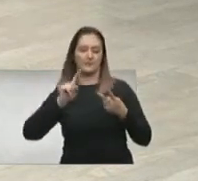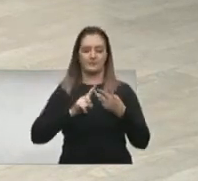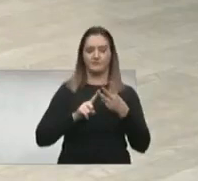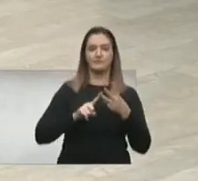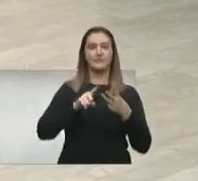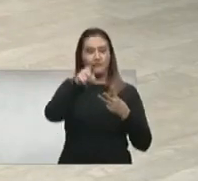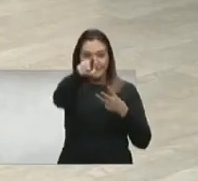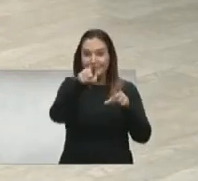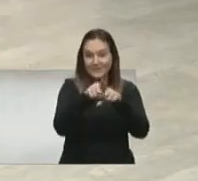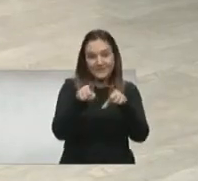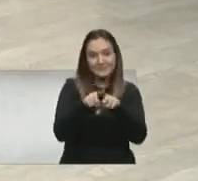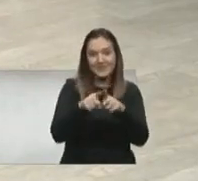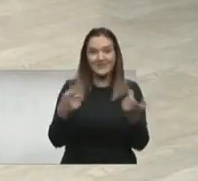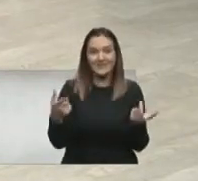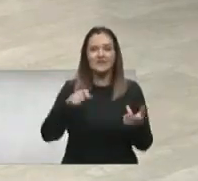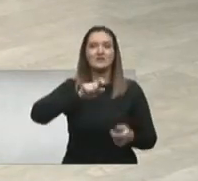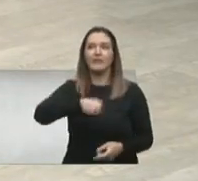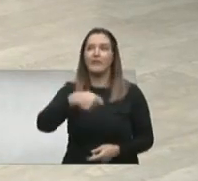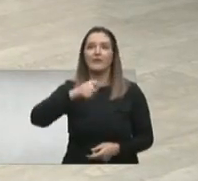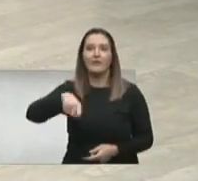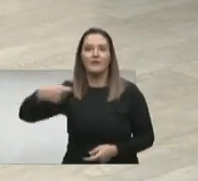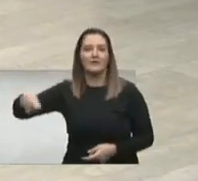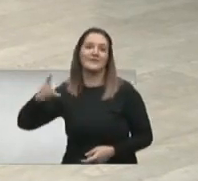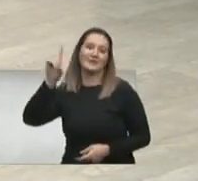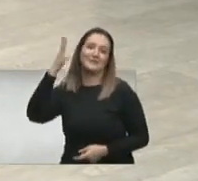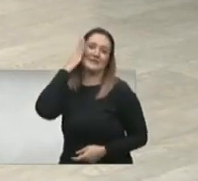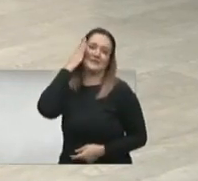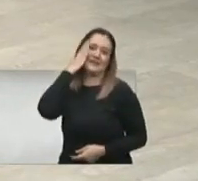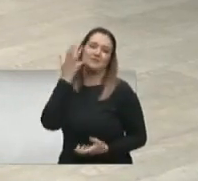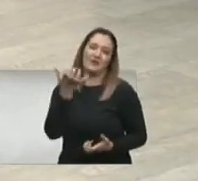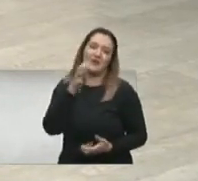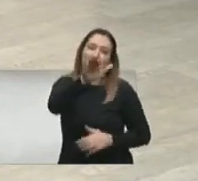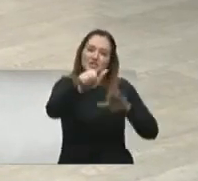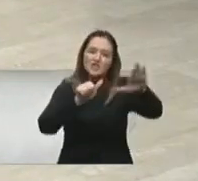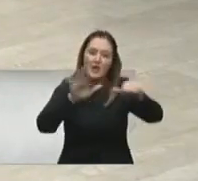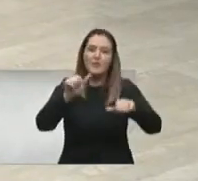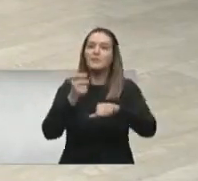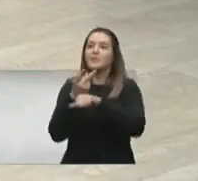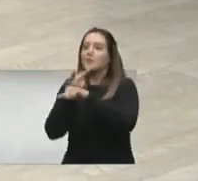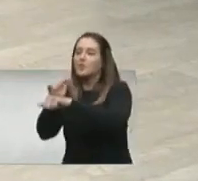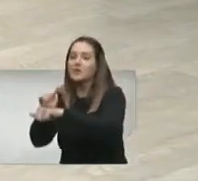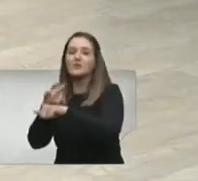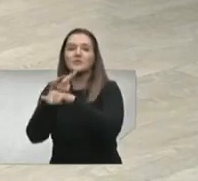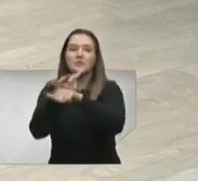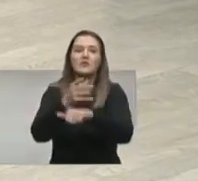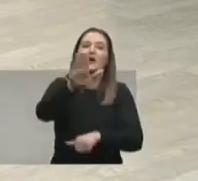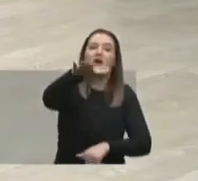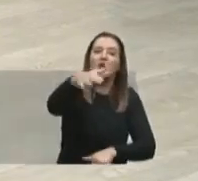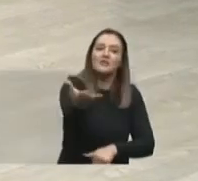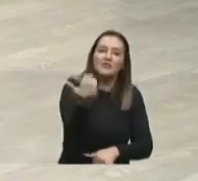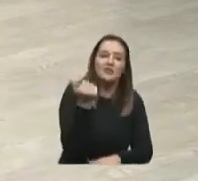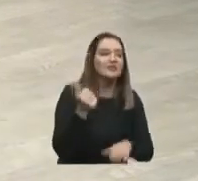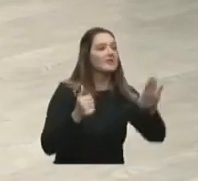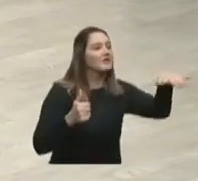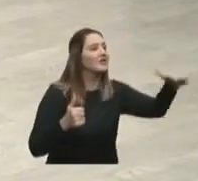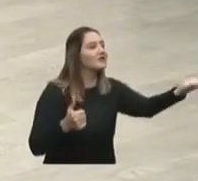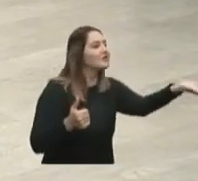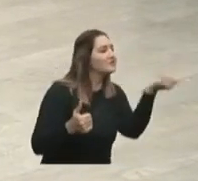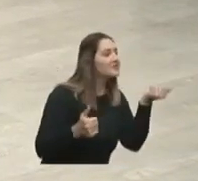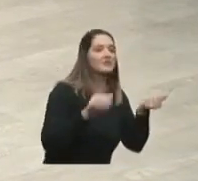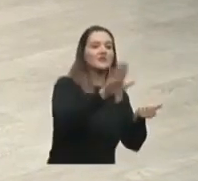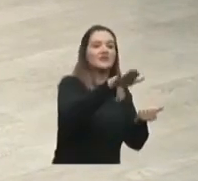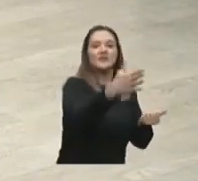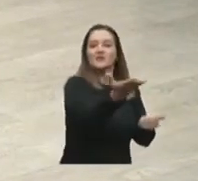amigo. E muitas pessoas estão fugindo de Deus. E Deus está atrás, procurando e tentando encontrar estas pessoas.